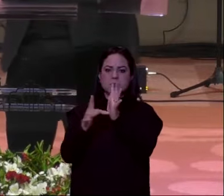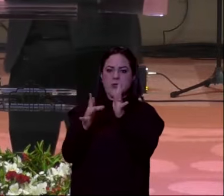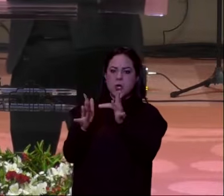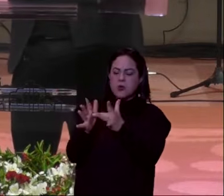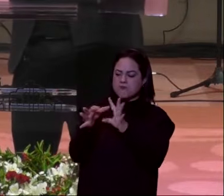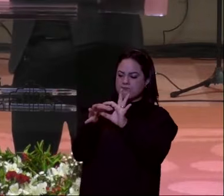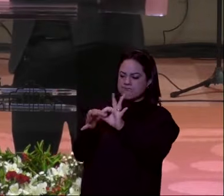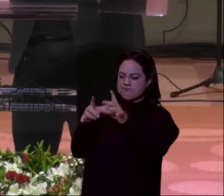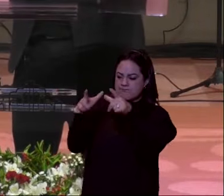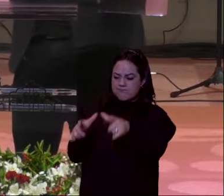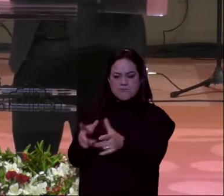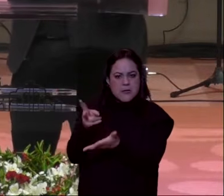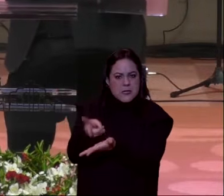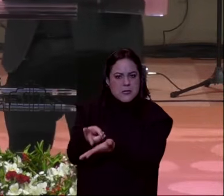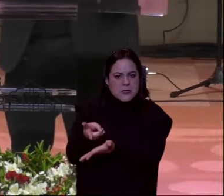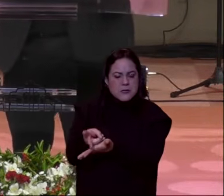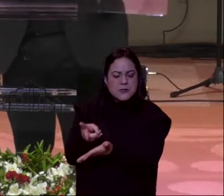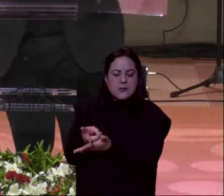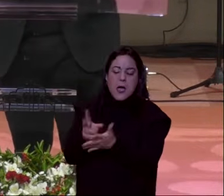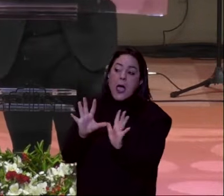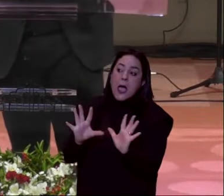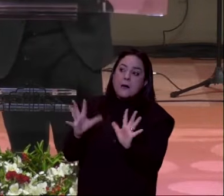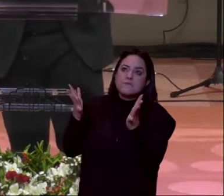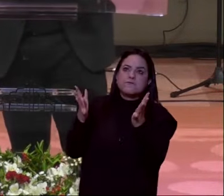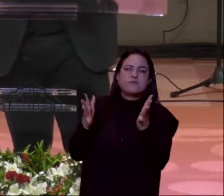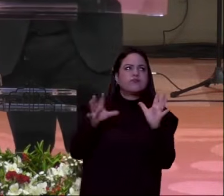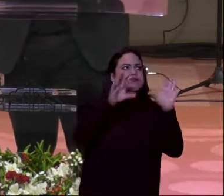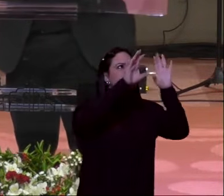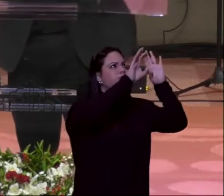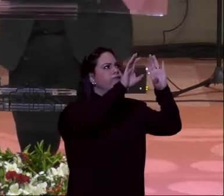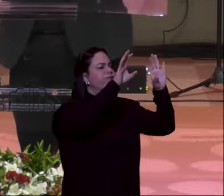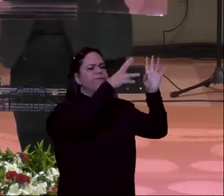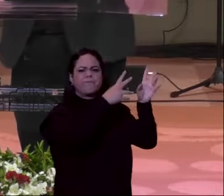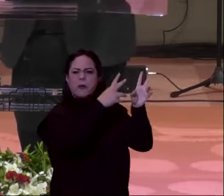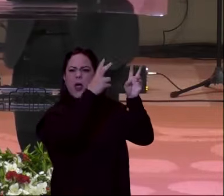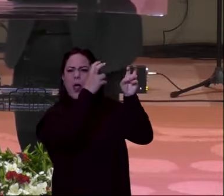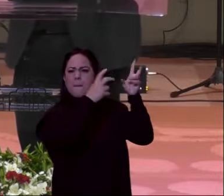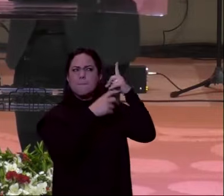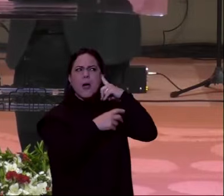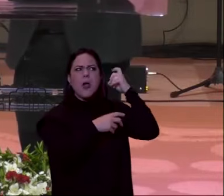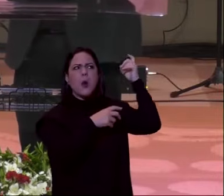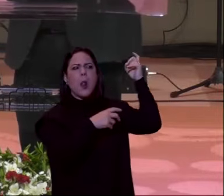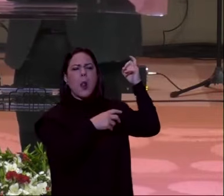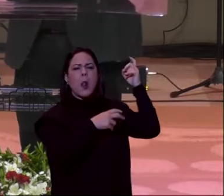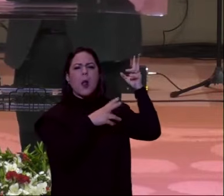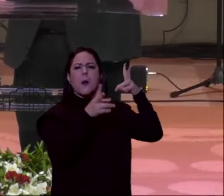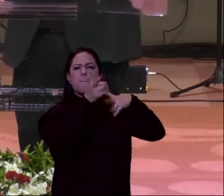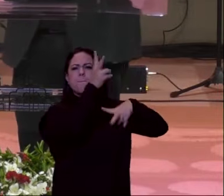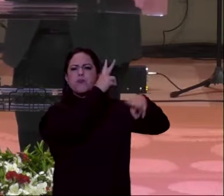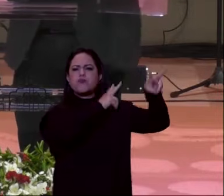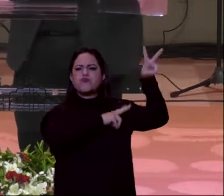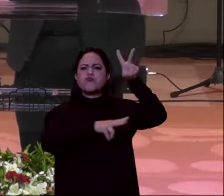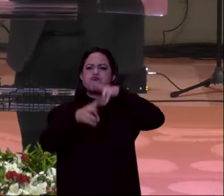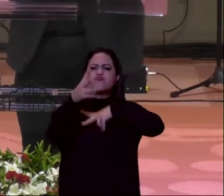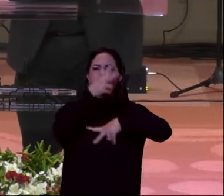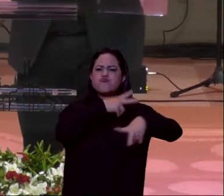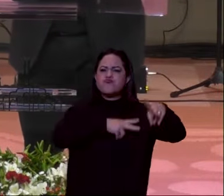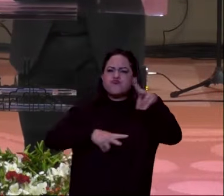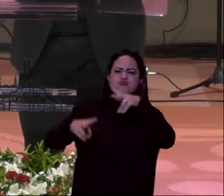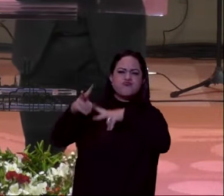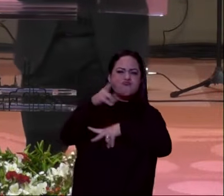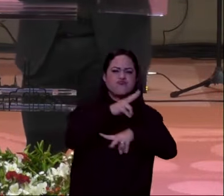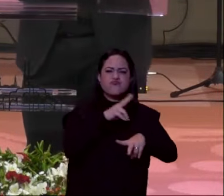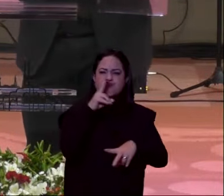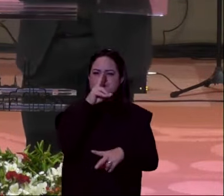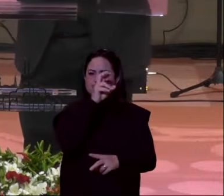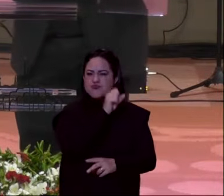reunidos no mesmo lugar, e de repente veio do céu um barulho que parecia de um vento